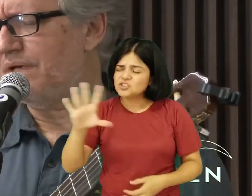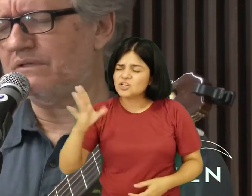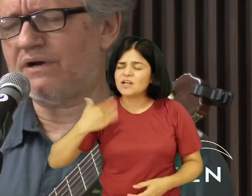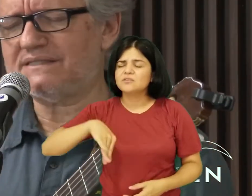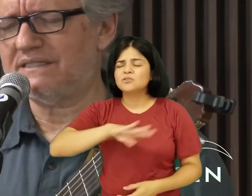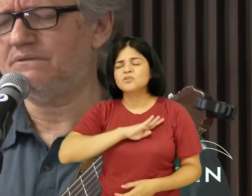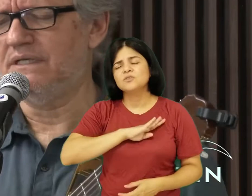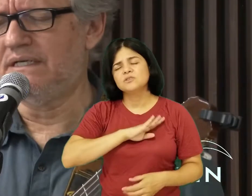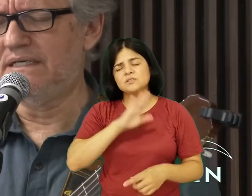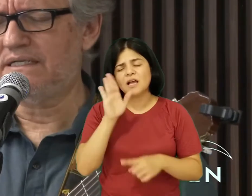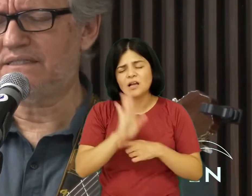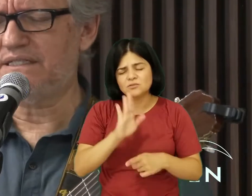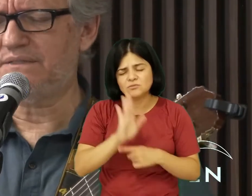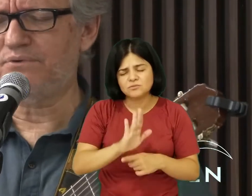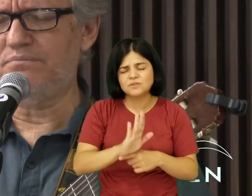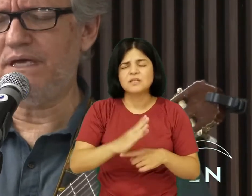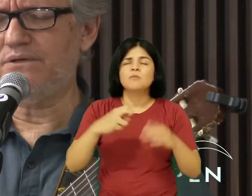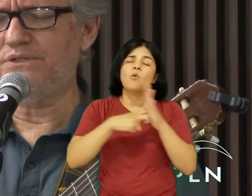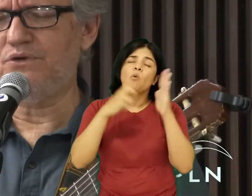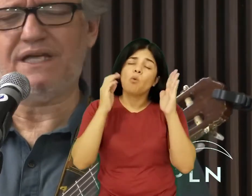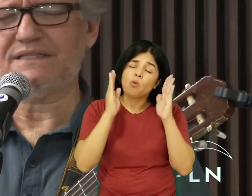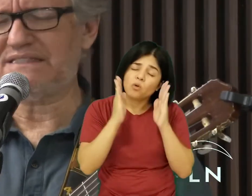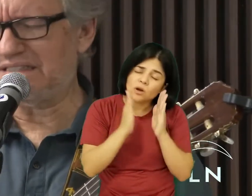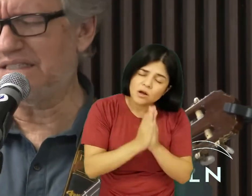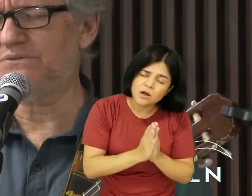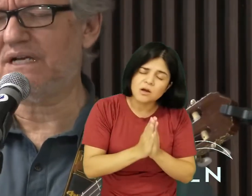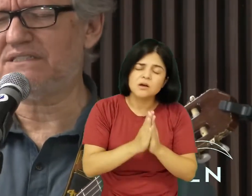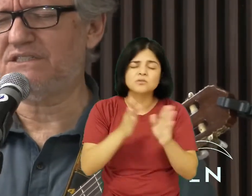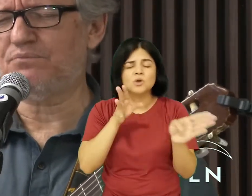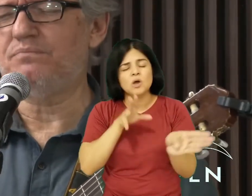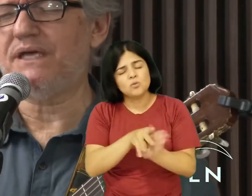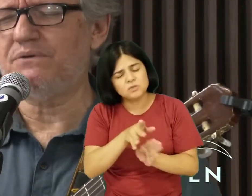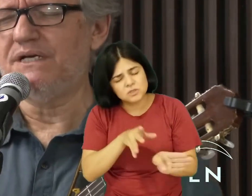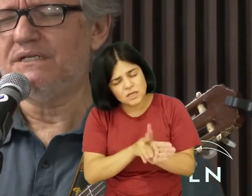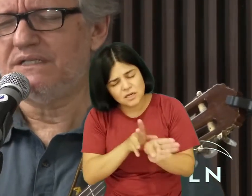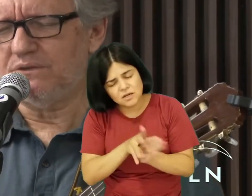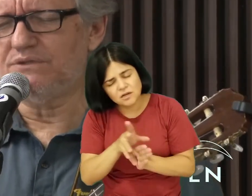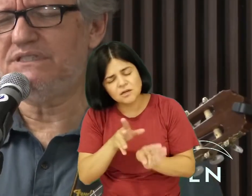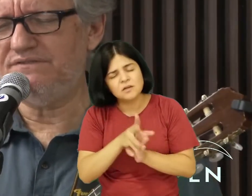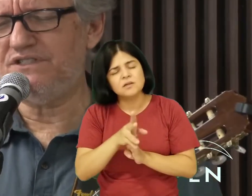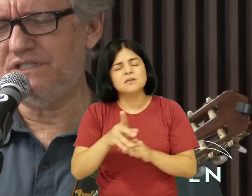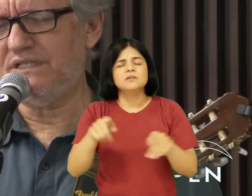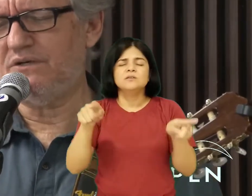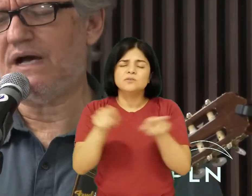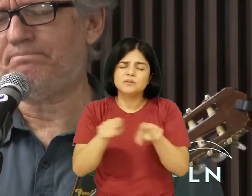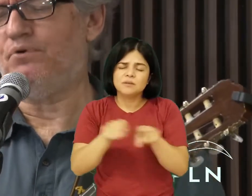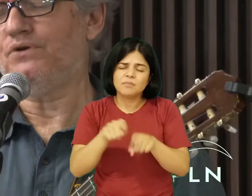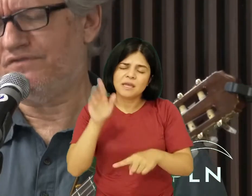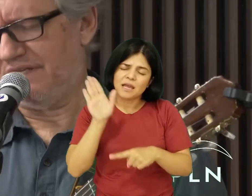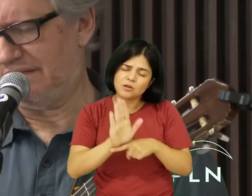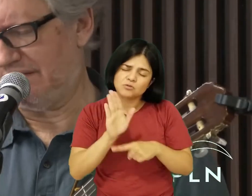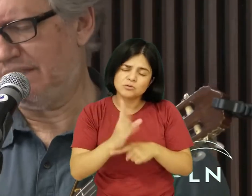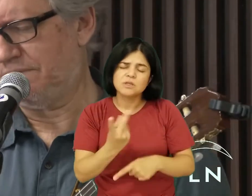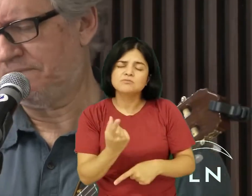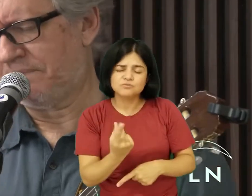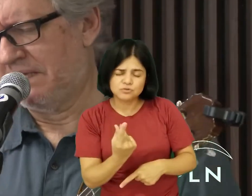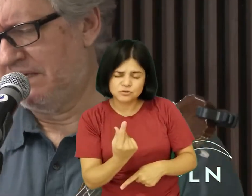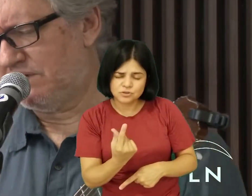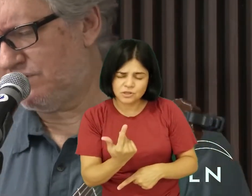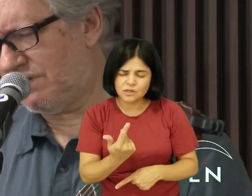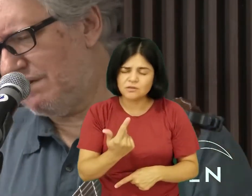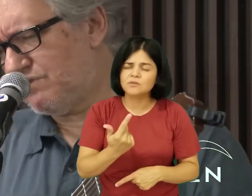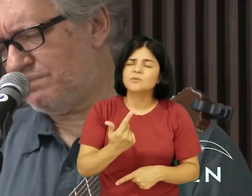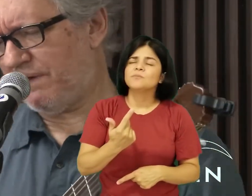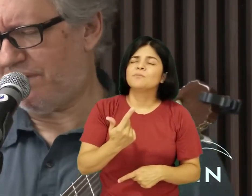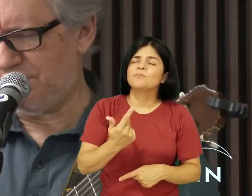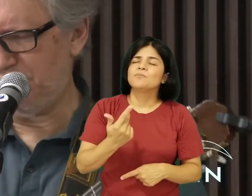por meio da oração, quer seja por meio de orientação, quer seja por meio, inclusive, de apoio financeiro.